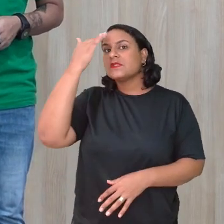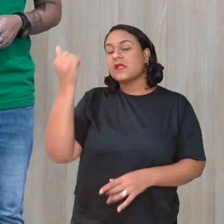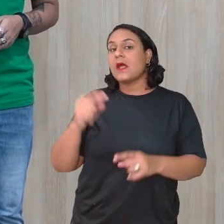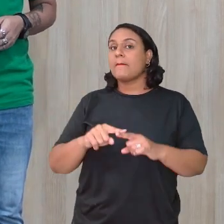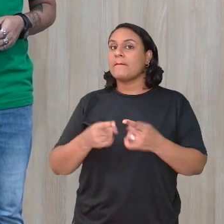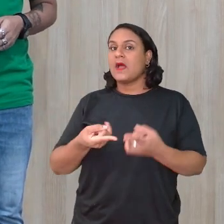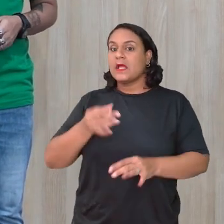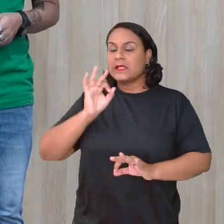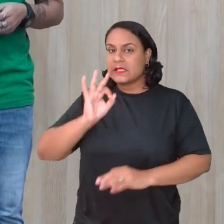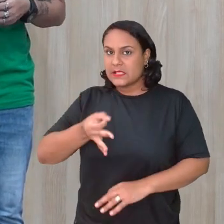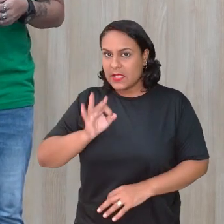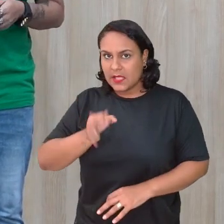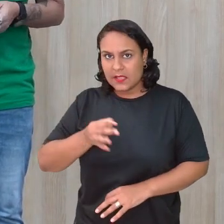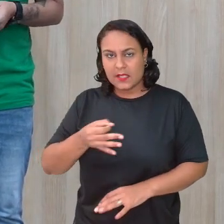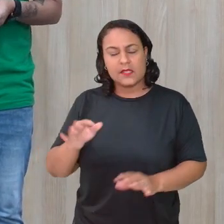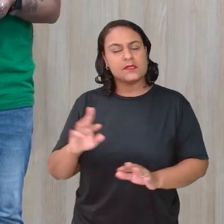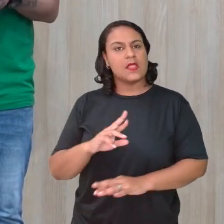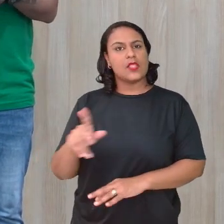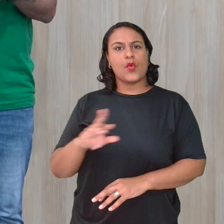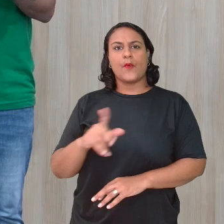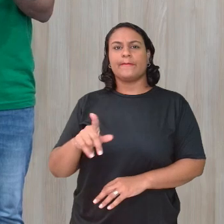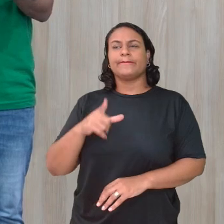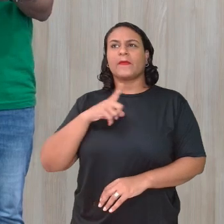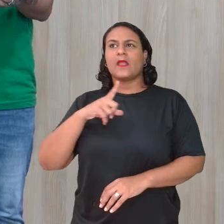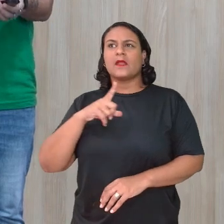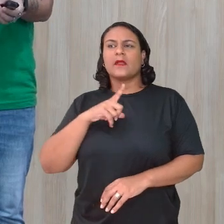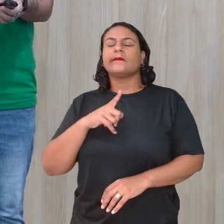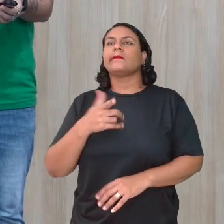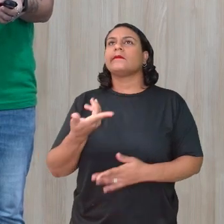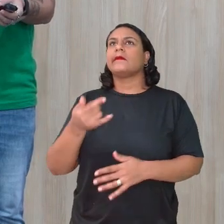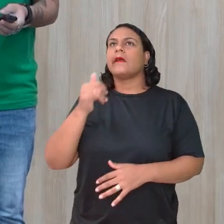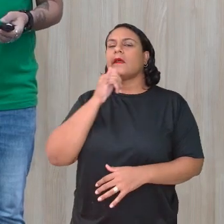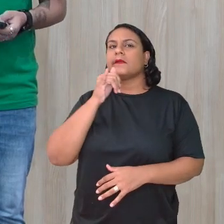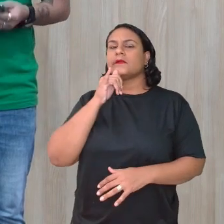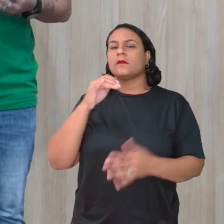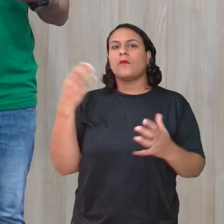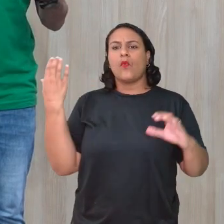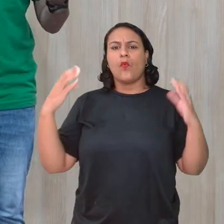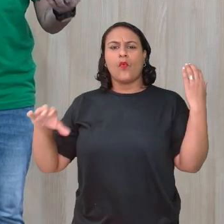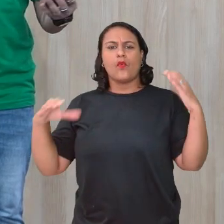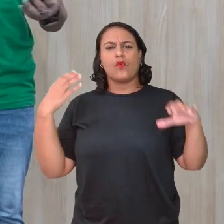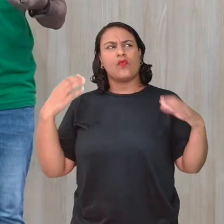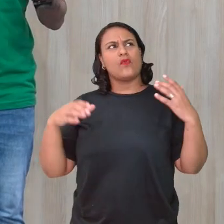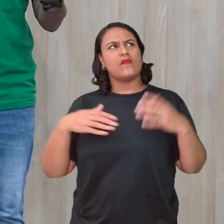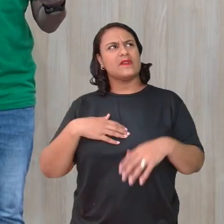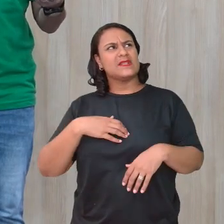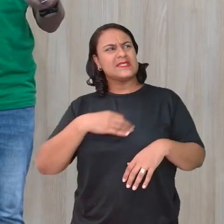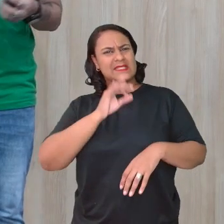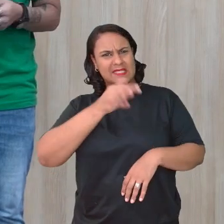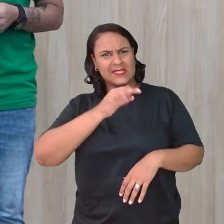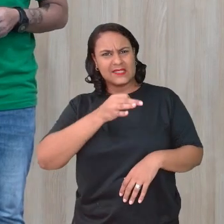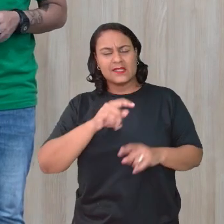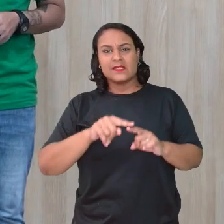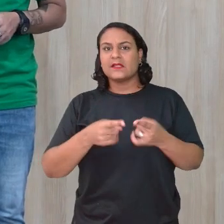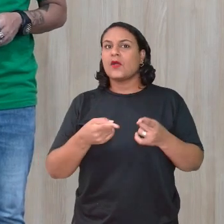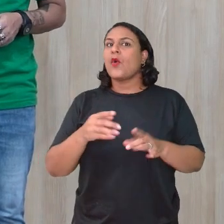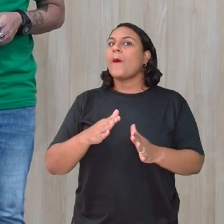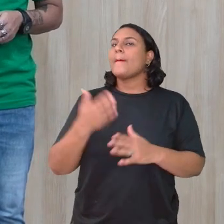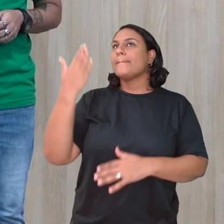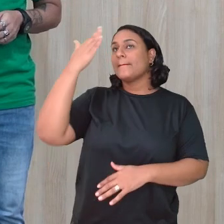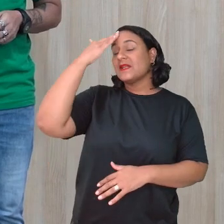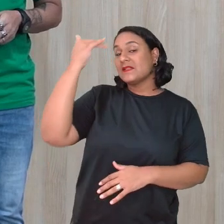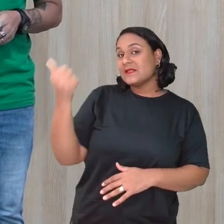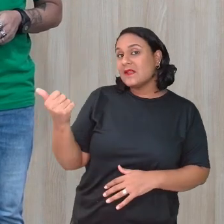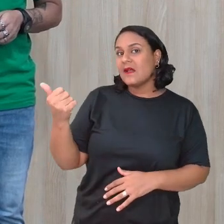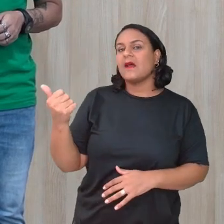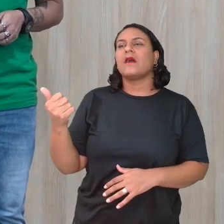seja, na previsão do tempo você não sabe exatamente o que vai acontecer, mas você começa a ter uma noção do que possa acontecer.